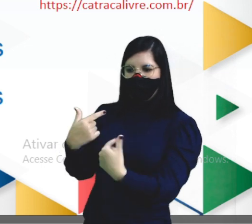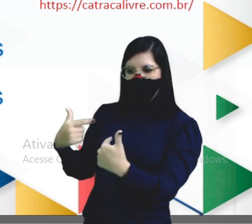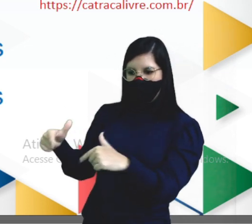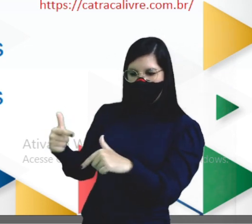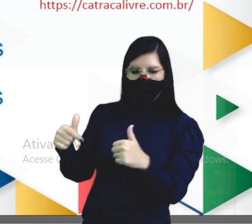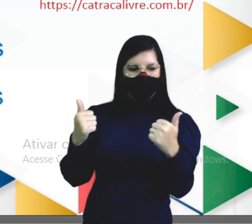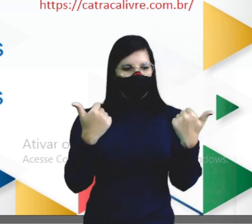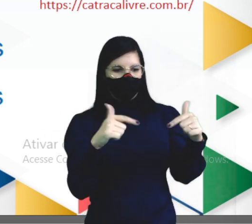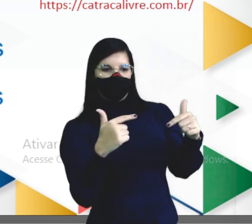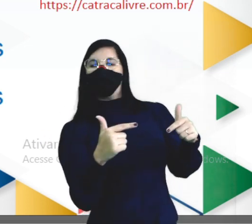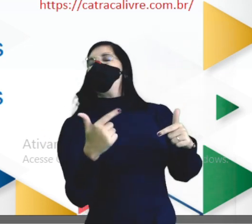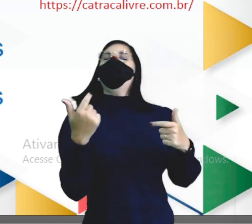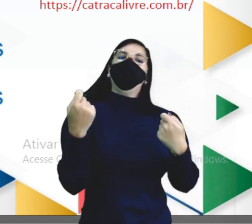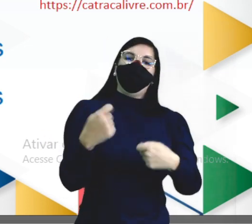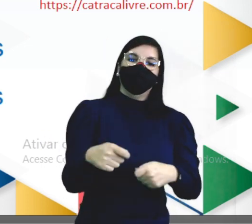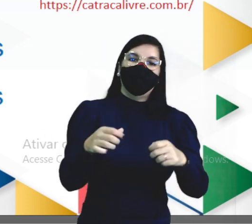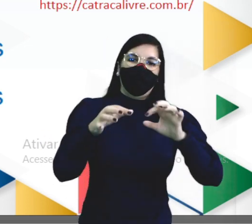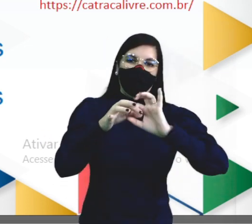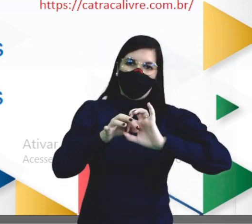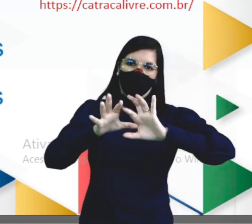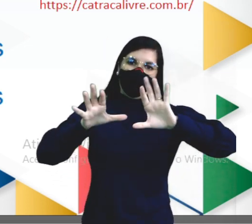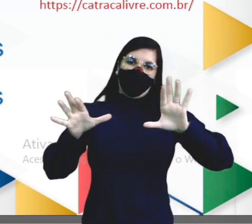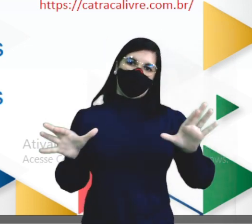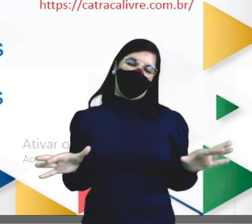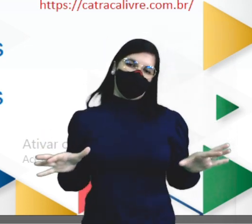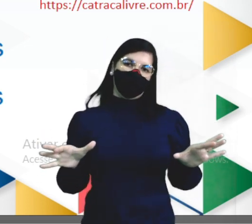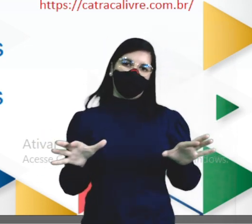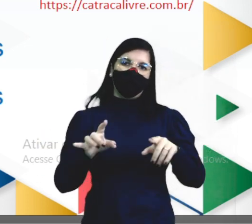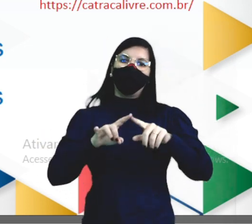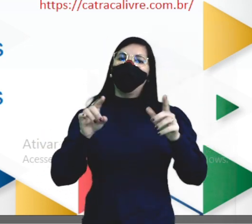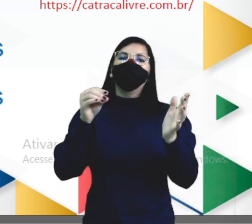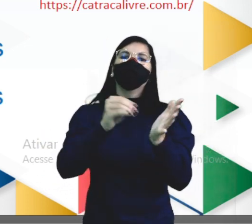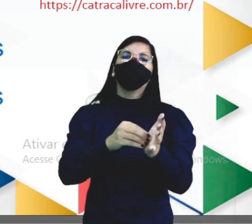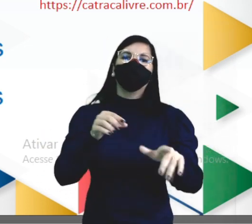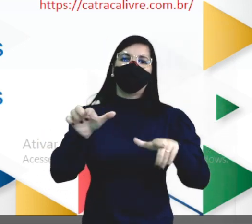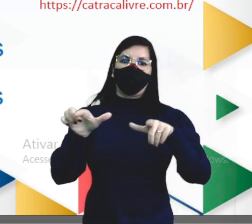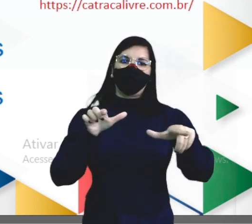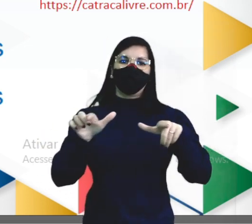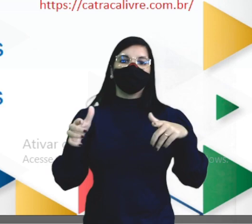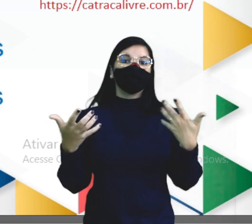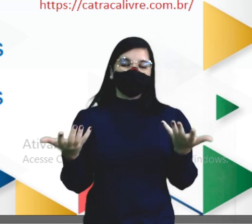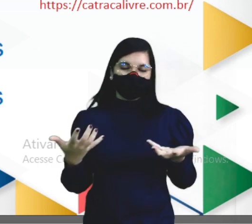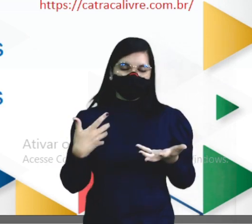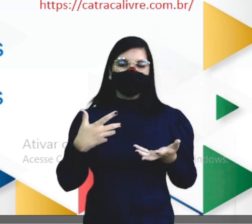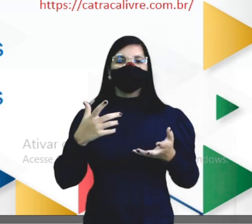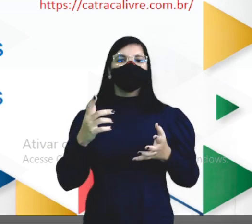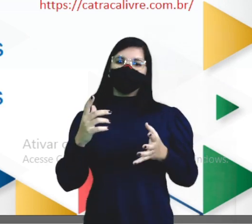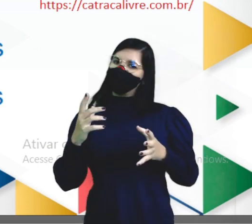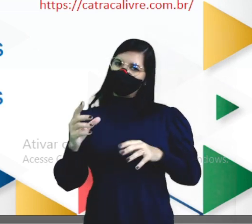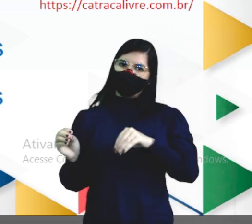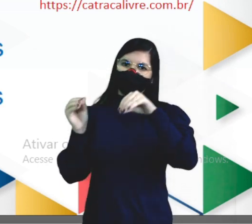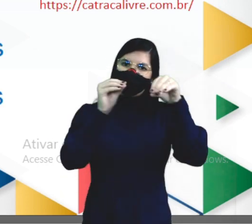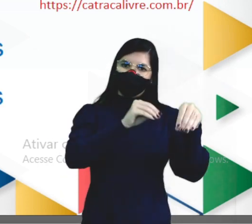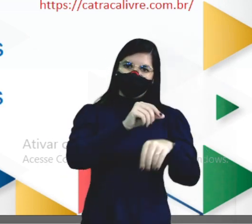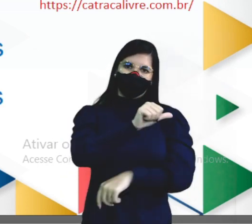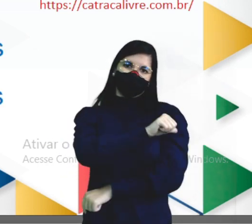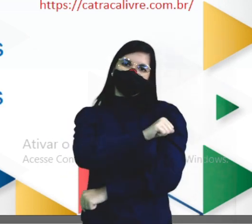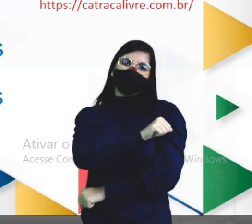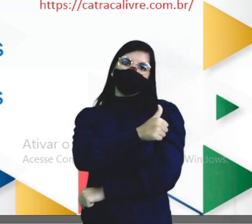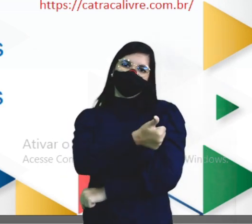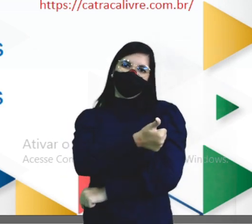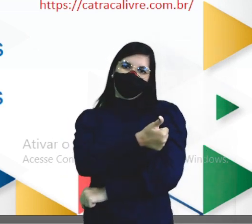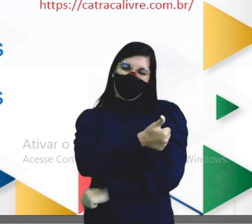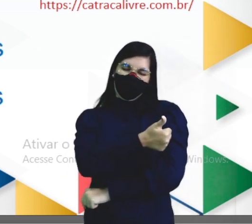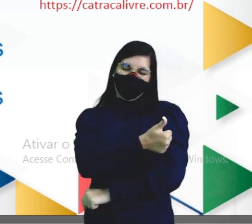vamos libertar, né, as pessoas escravizadas, mas e o emprego, né? Como é que eles iam viver? Então, muitos foram para o Rio de Janeiro. E lá, eles